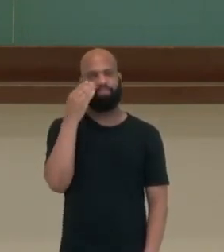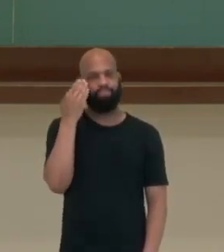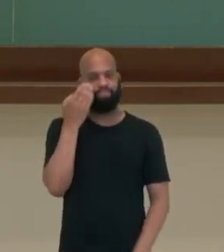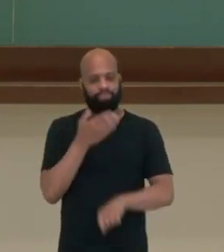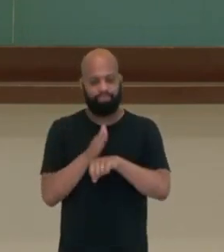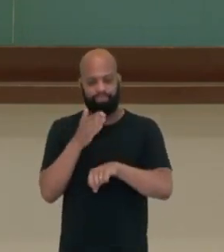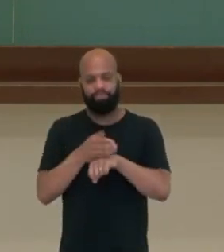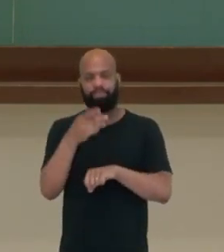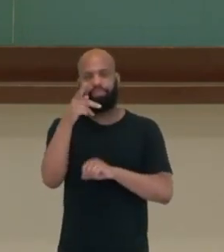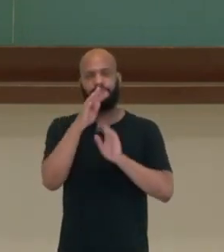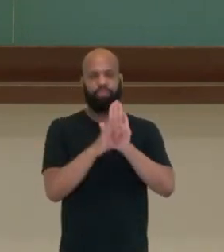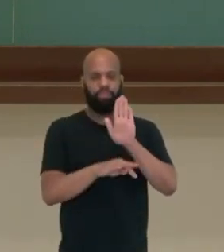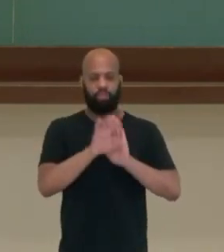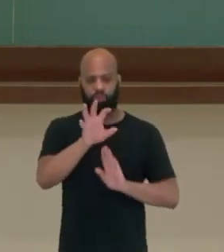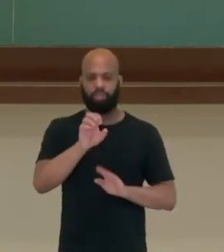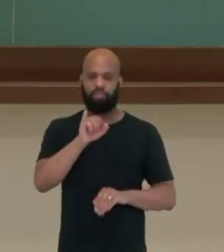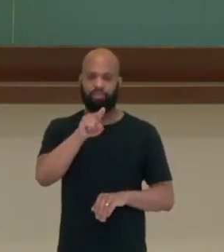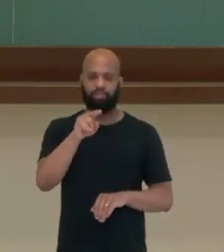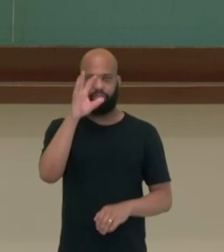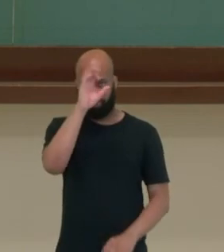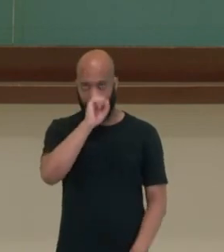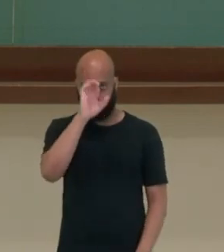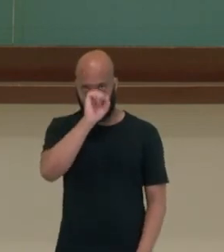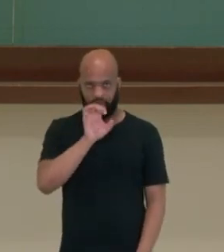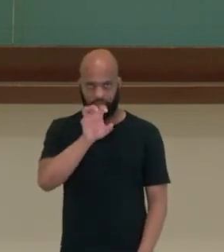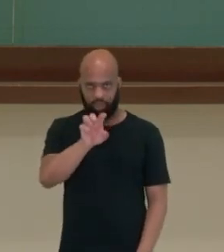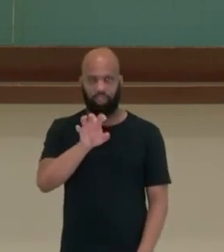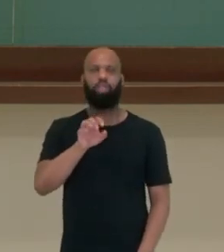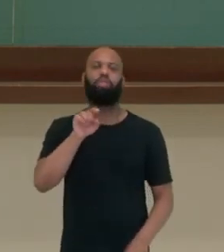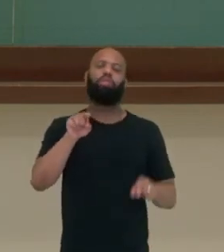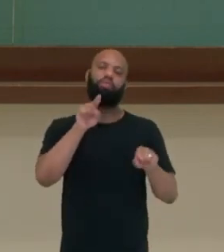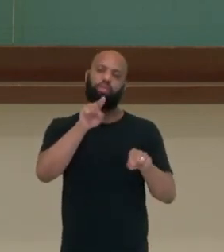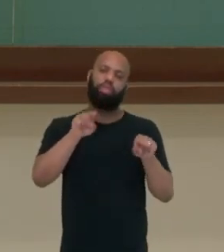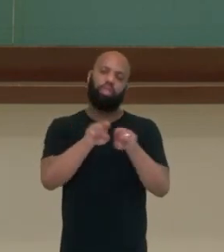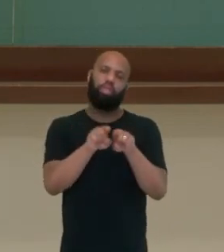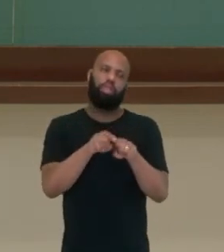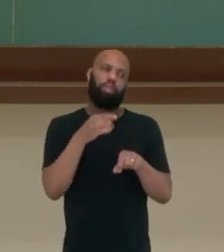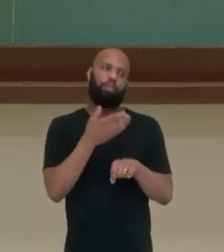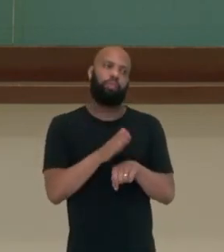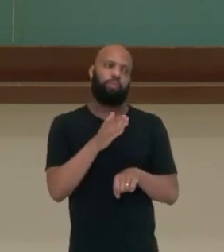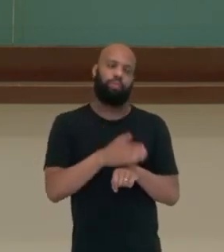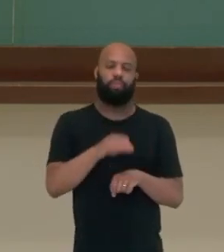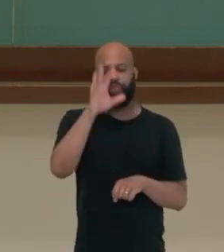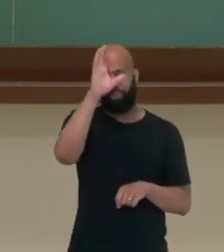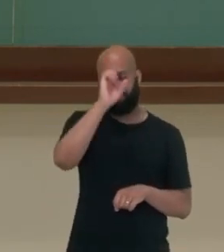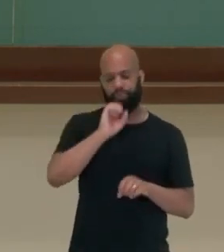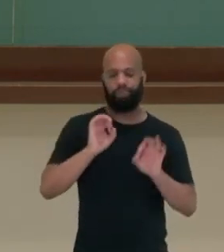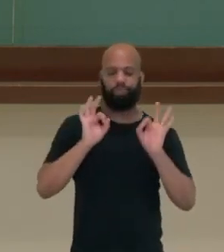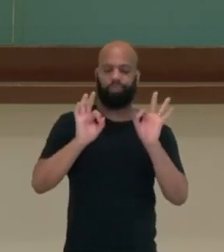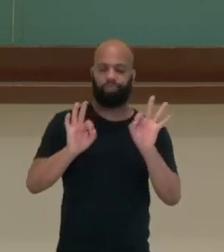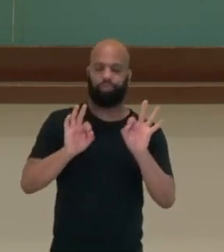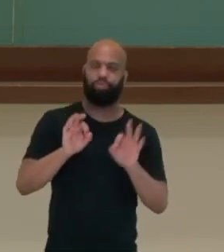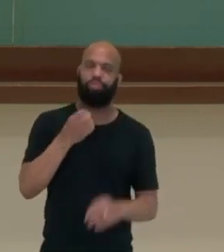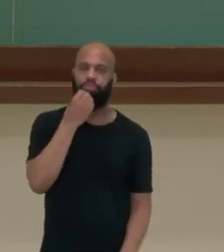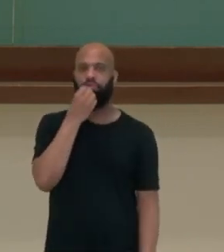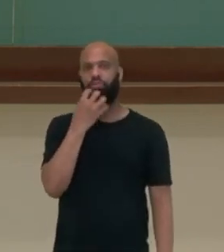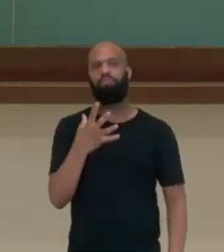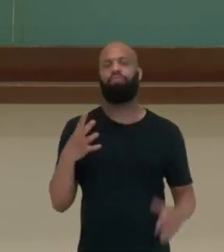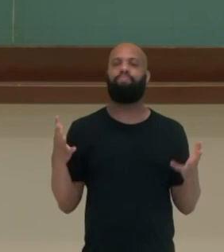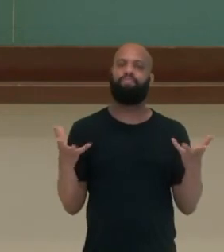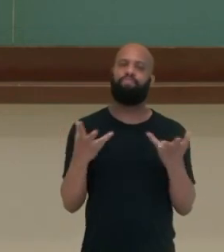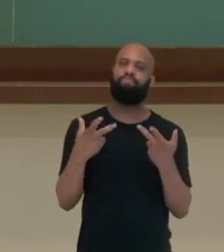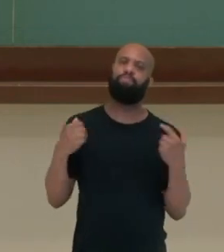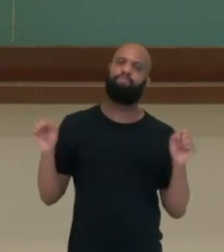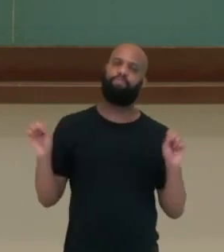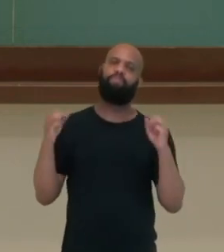textos a intertextualidade. Quando você aprende, você treina, aprende bem certinho, ele fica show, fica